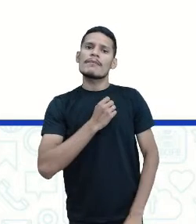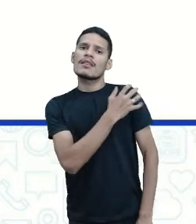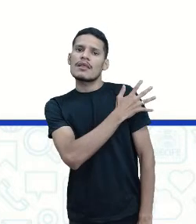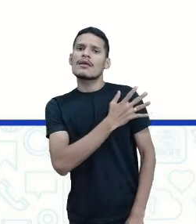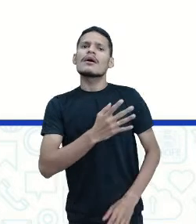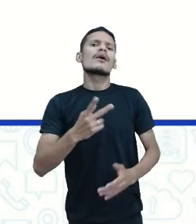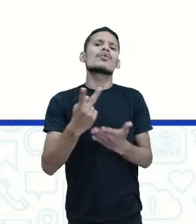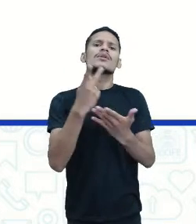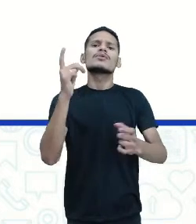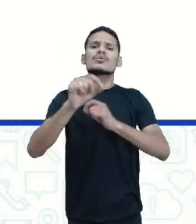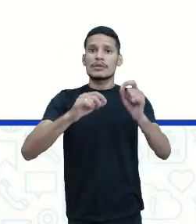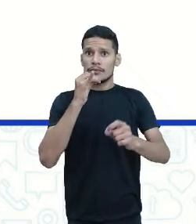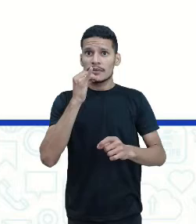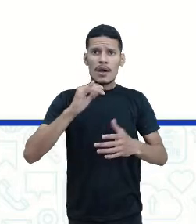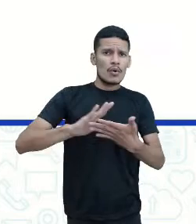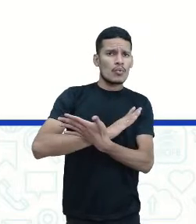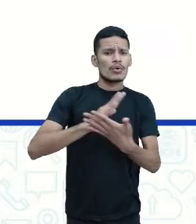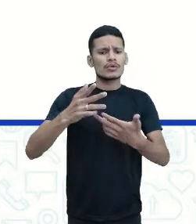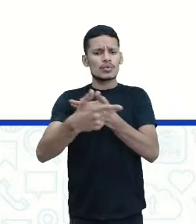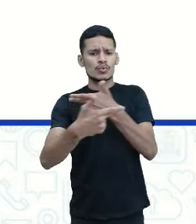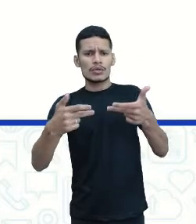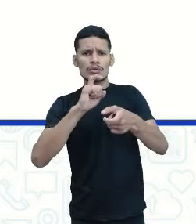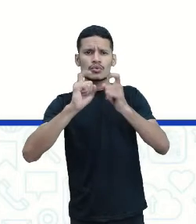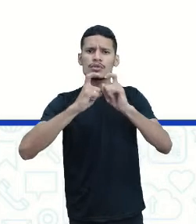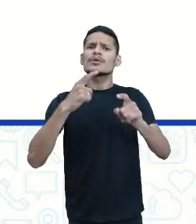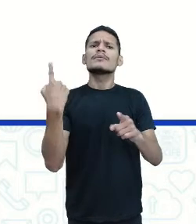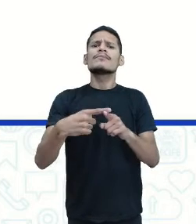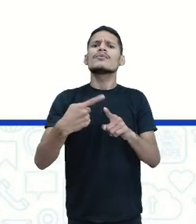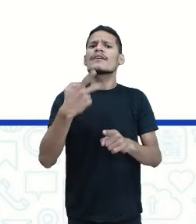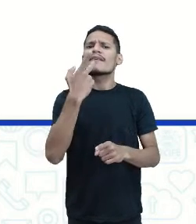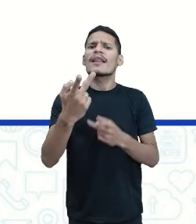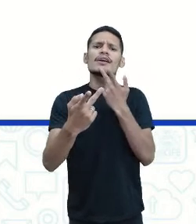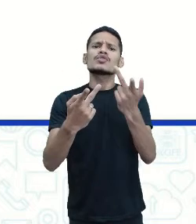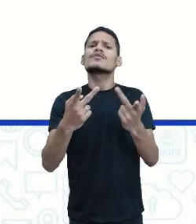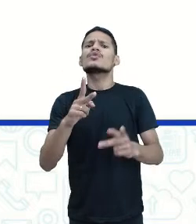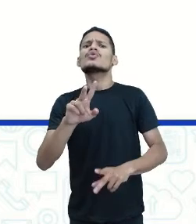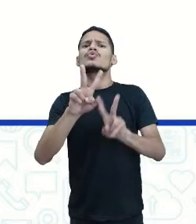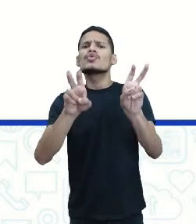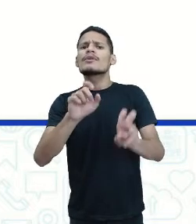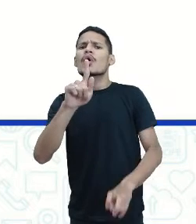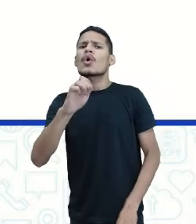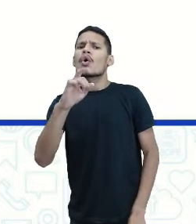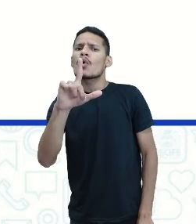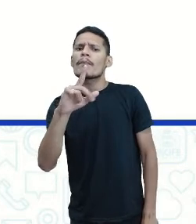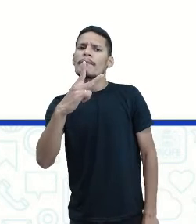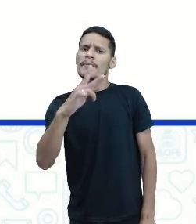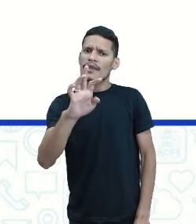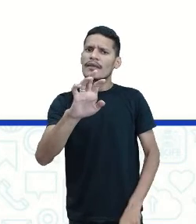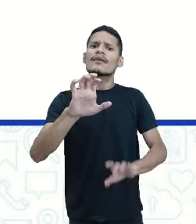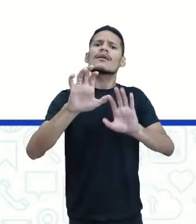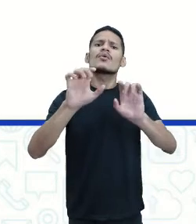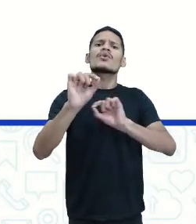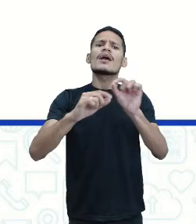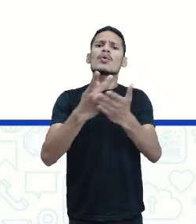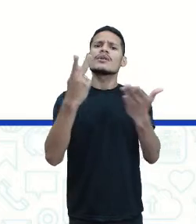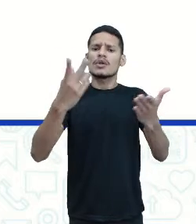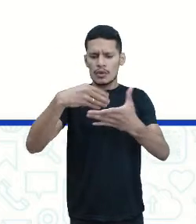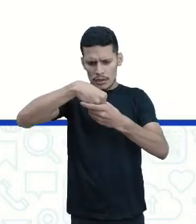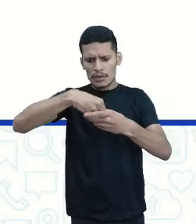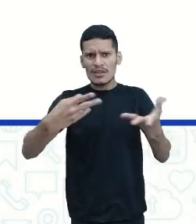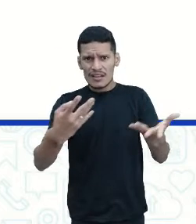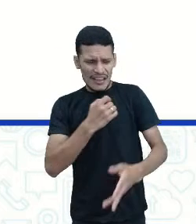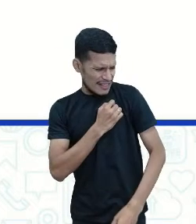para motivar a nossa discussão, né? Por que nós falamos de golpe civil-militar? E porque foi, de fato,